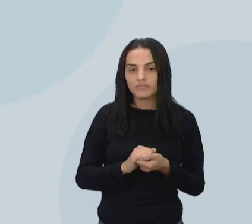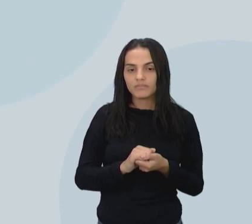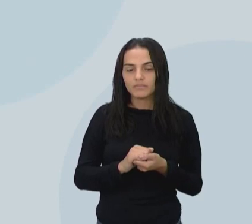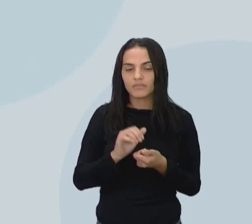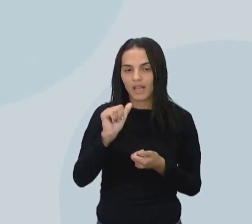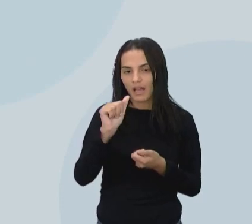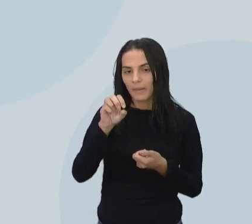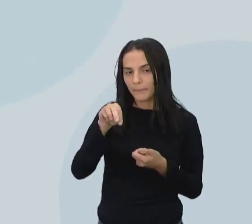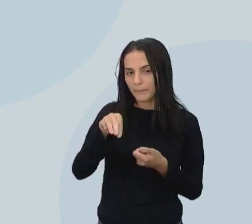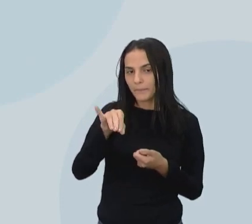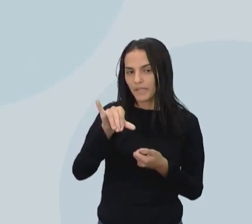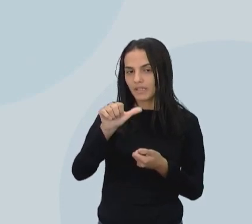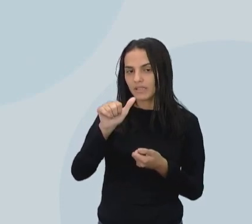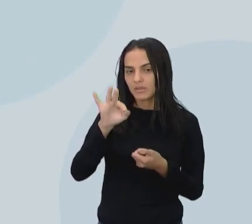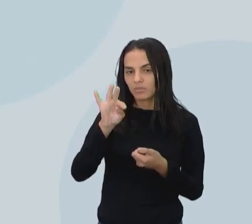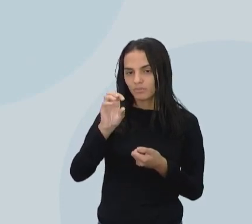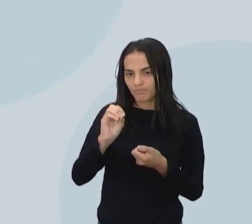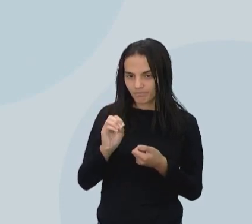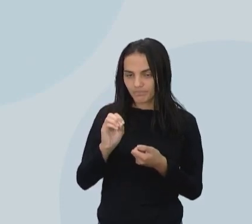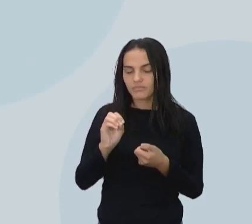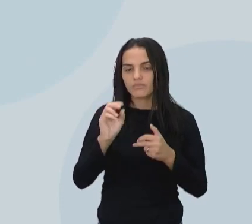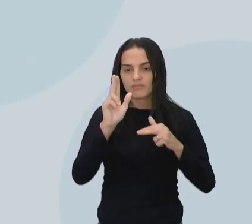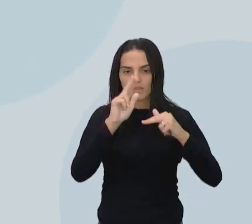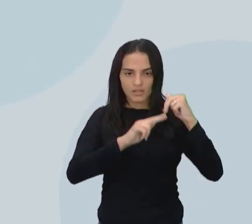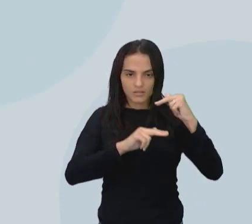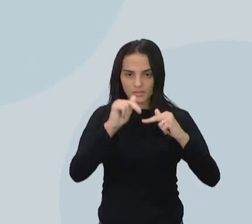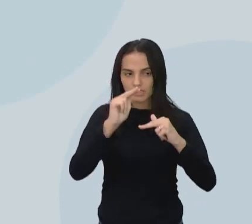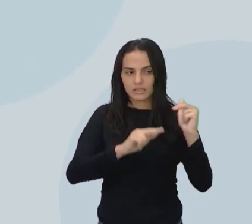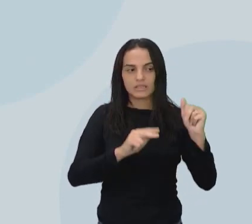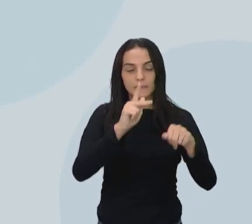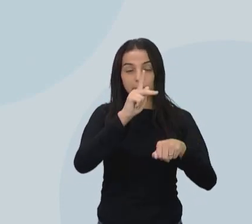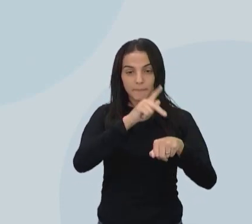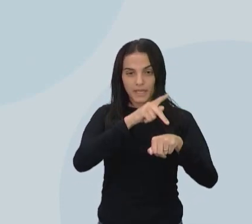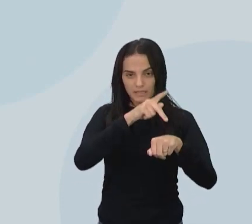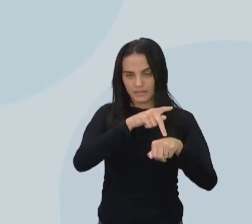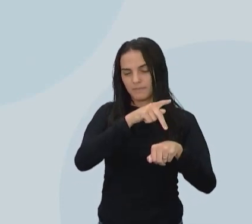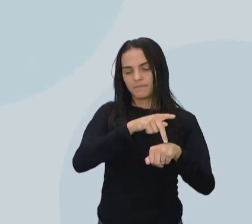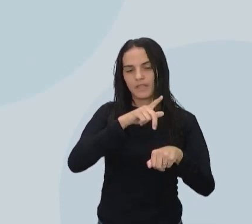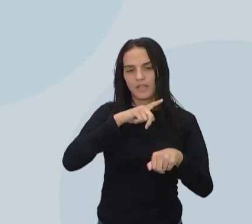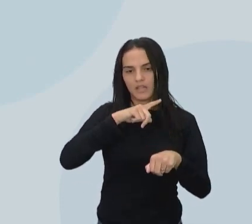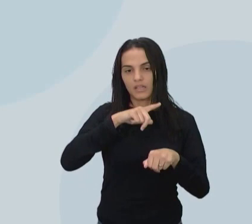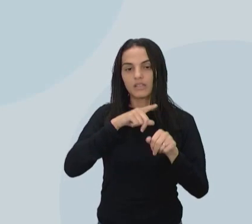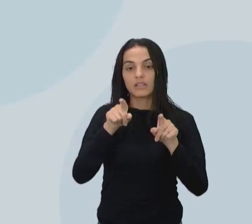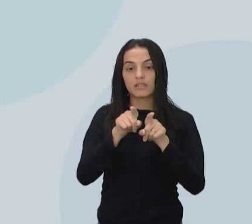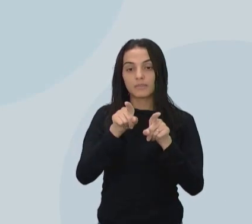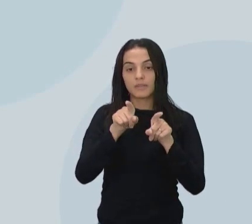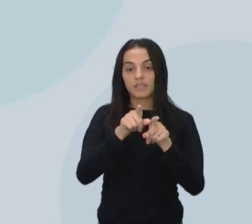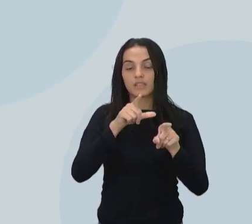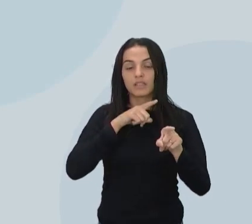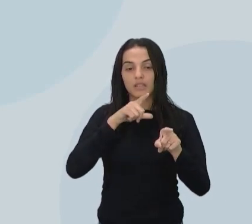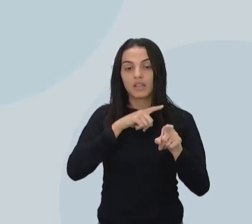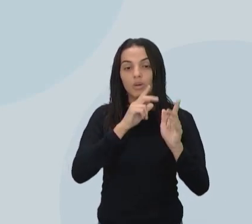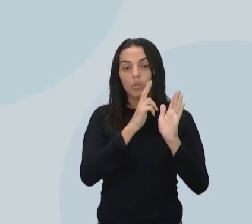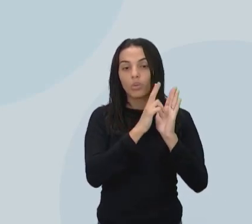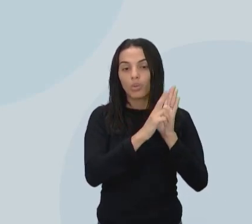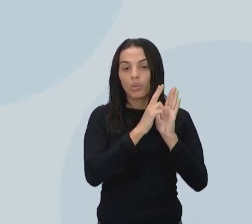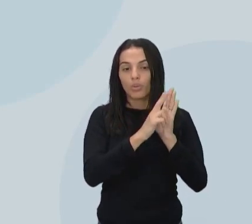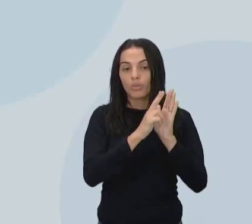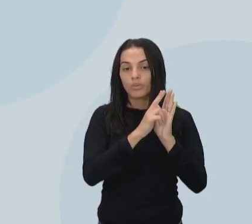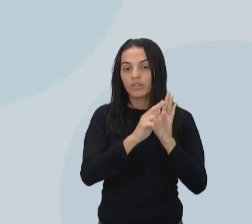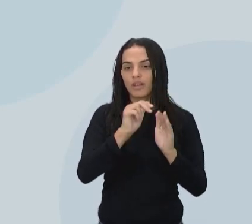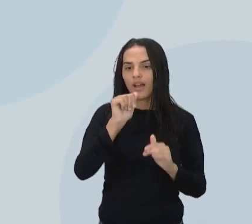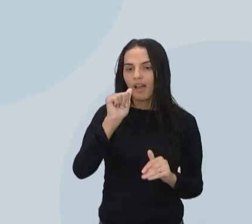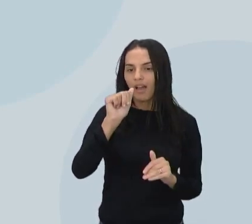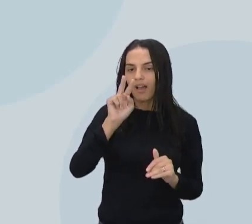esse amianto. Ele vem de materiais rochosos. Ele também recebe a denominação de